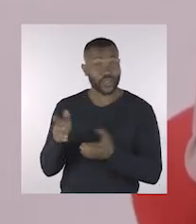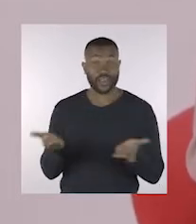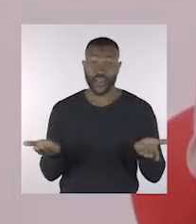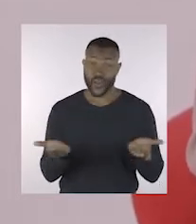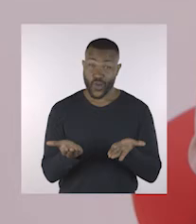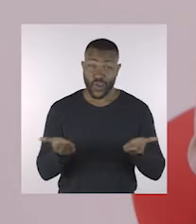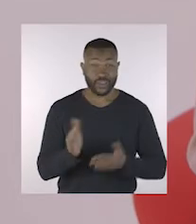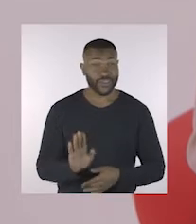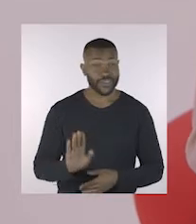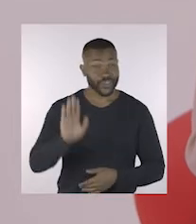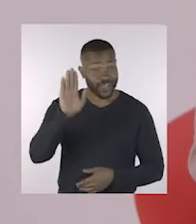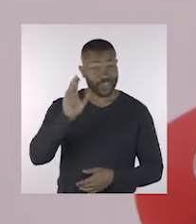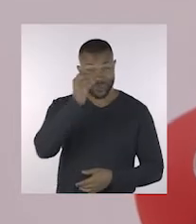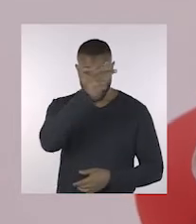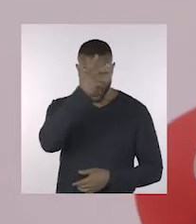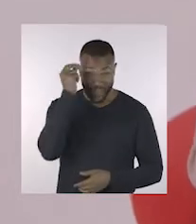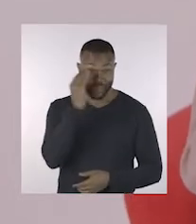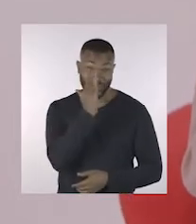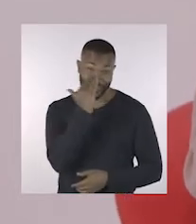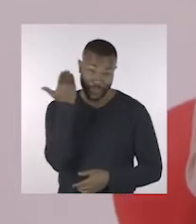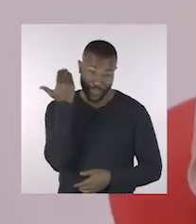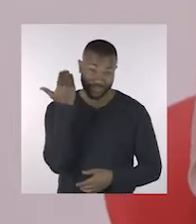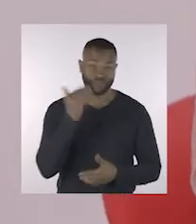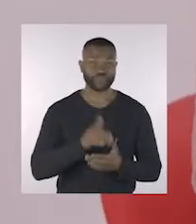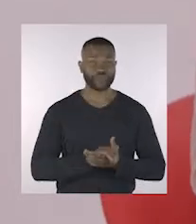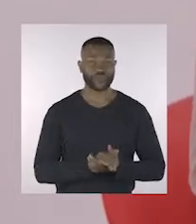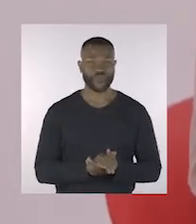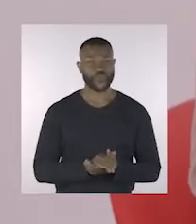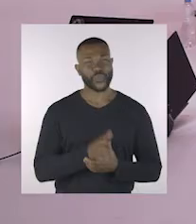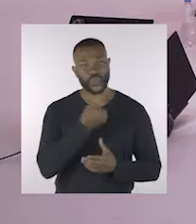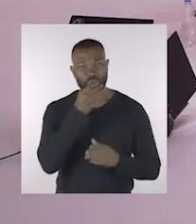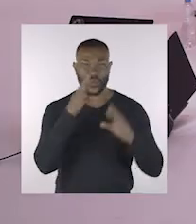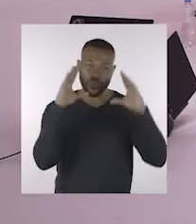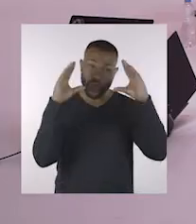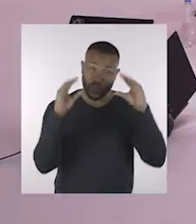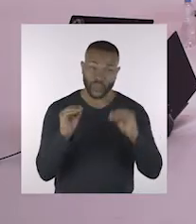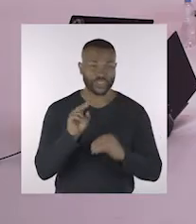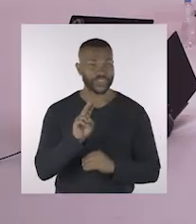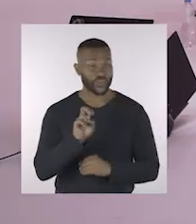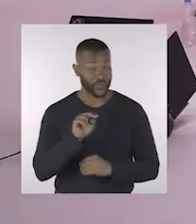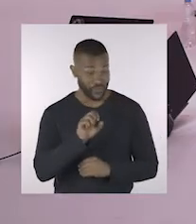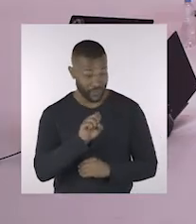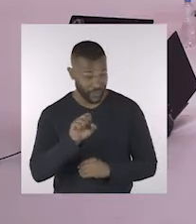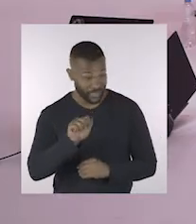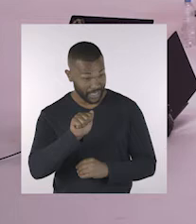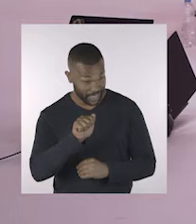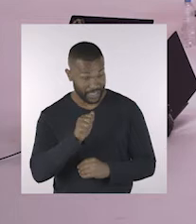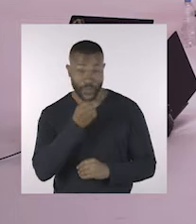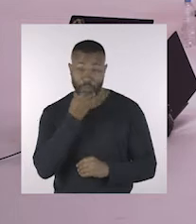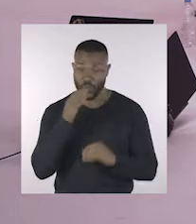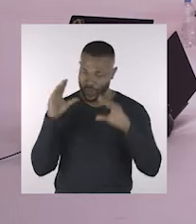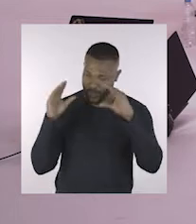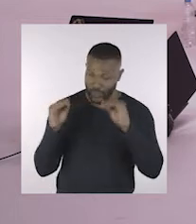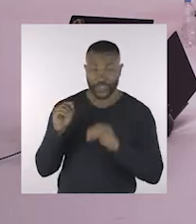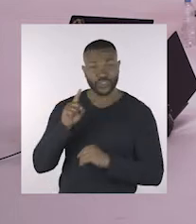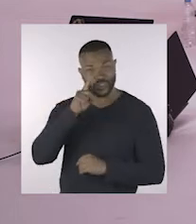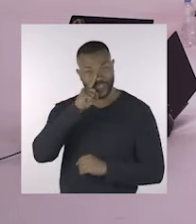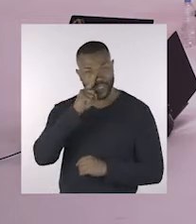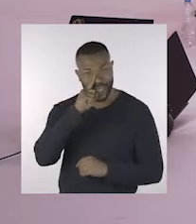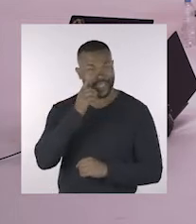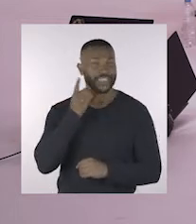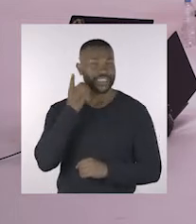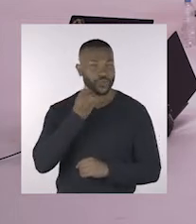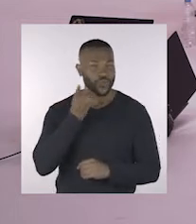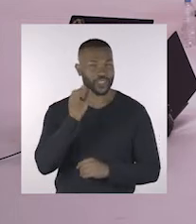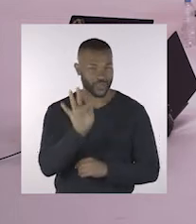com vocês o nosso candidato a prefeito jilmar tatto Boa noite recente salatini